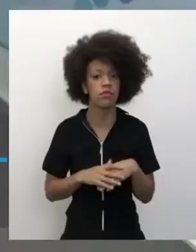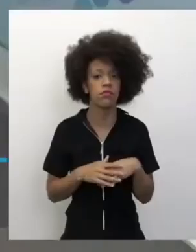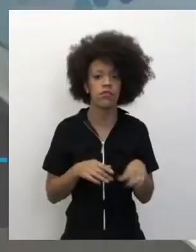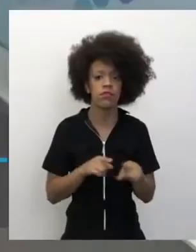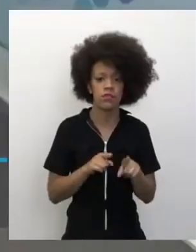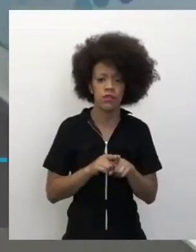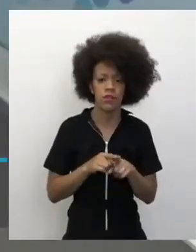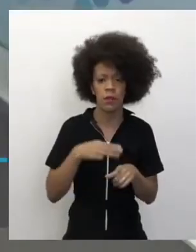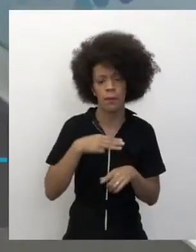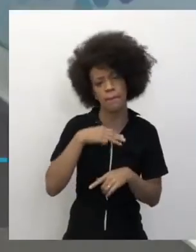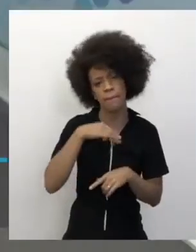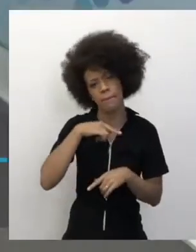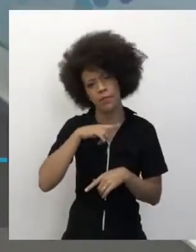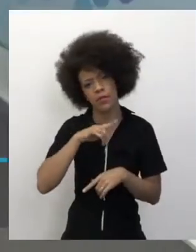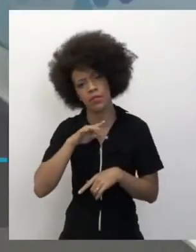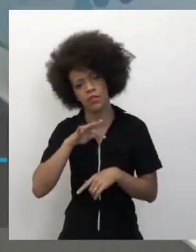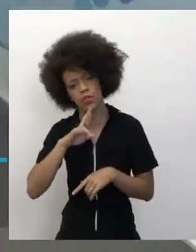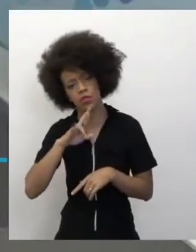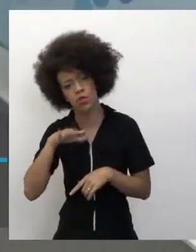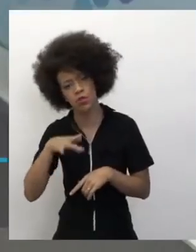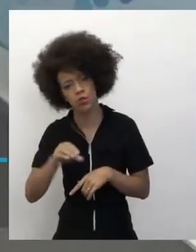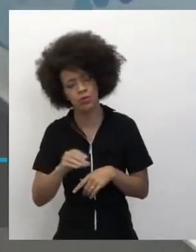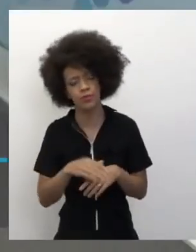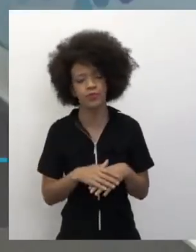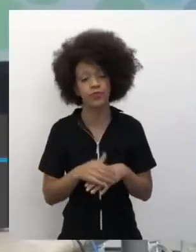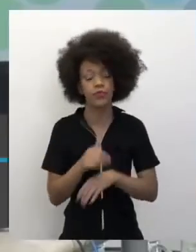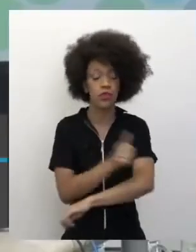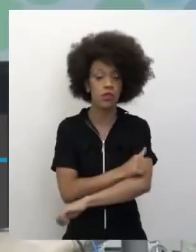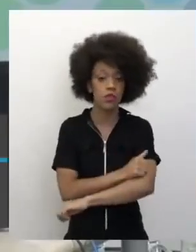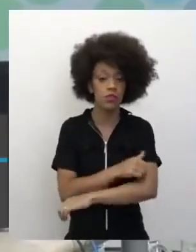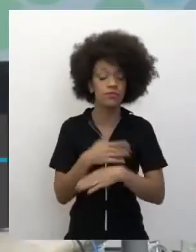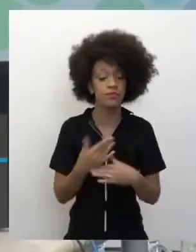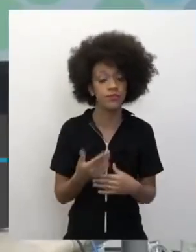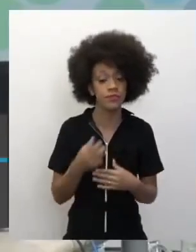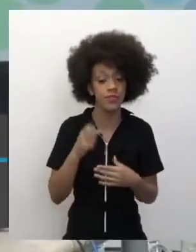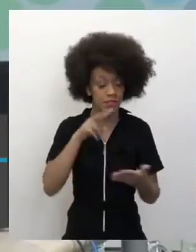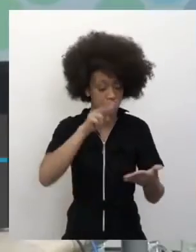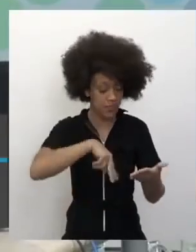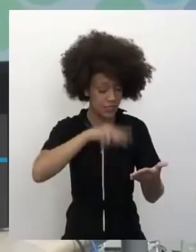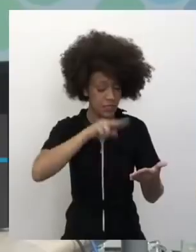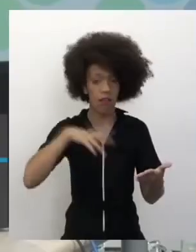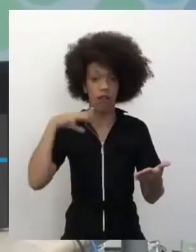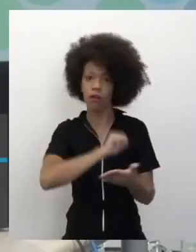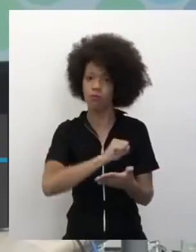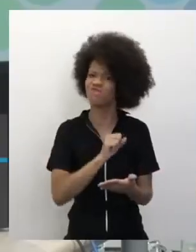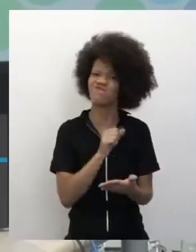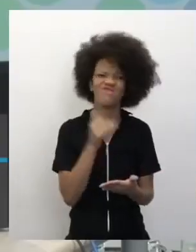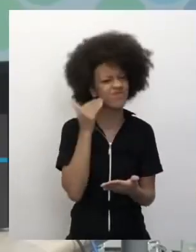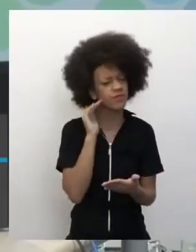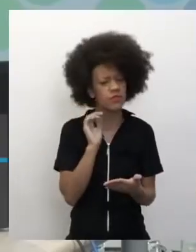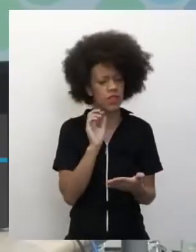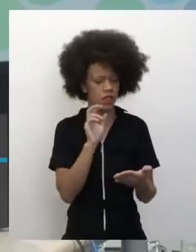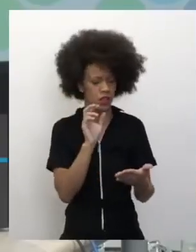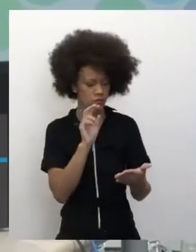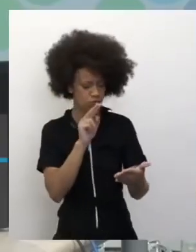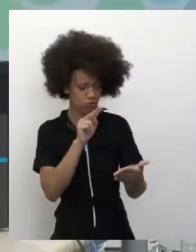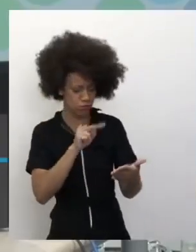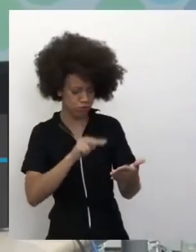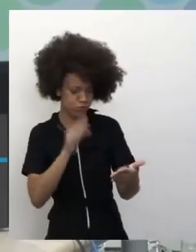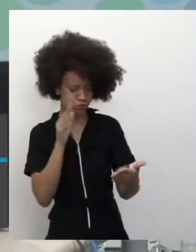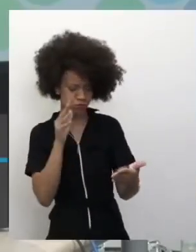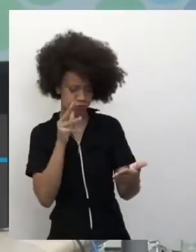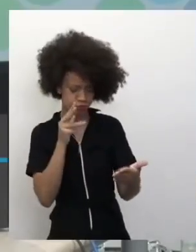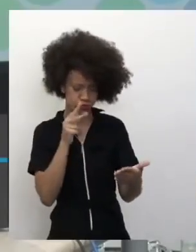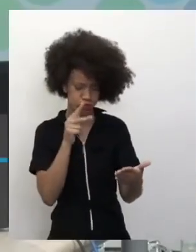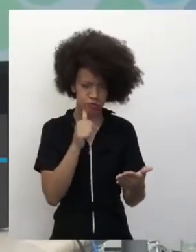homem mictório, né? Uhum. Uma aluna disse que se ler muito rápido não dá para entender. Lendo mais devagar as